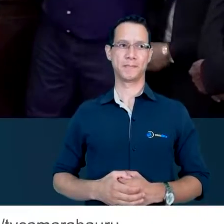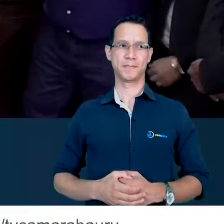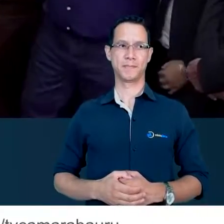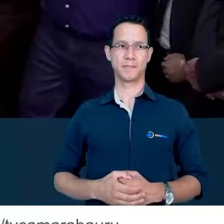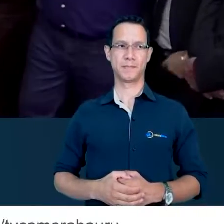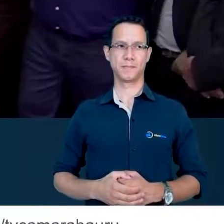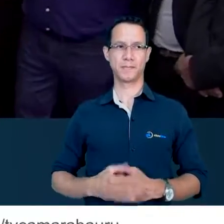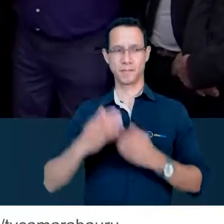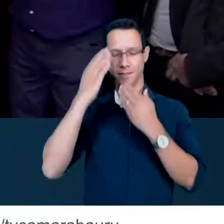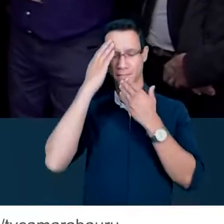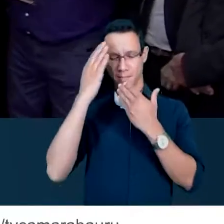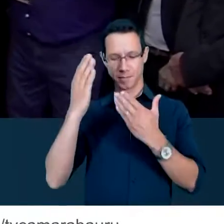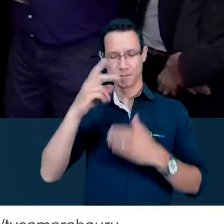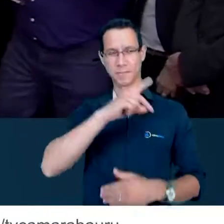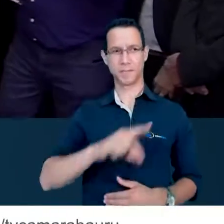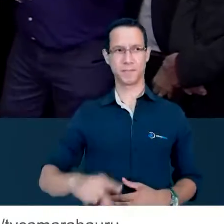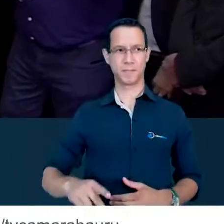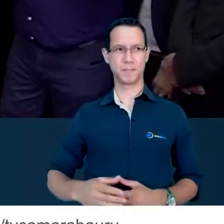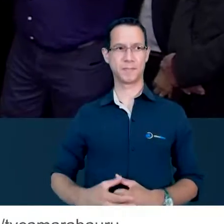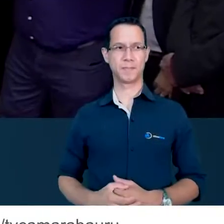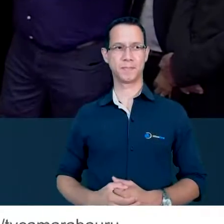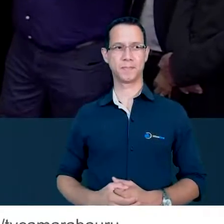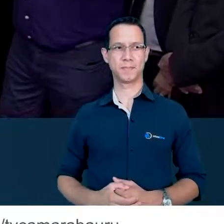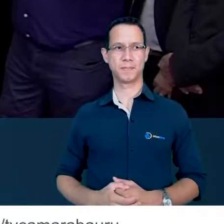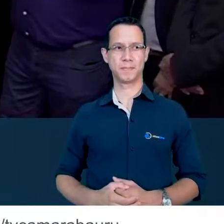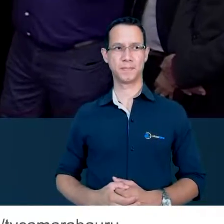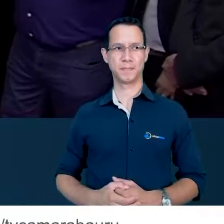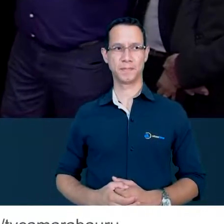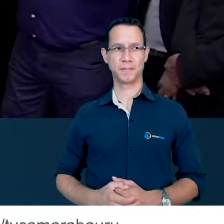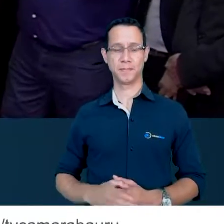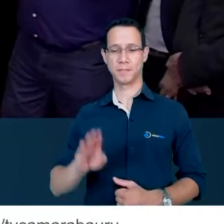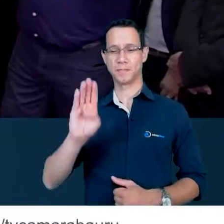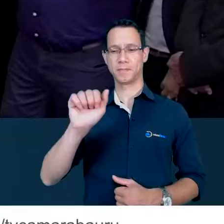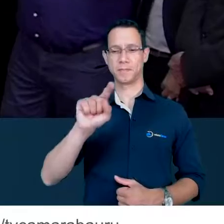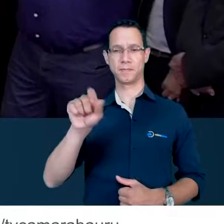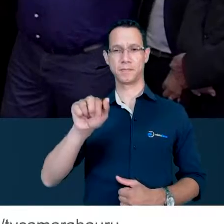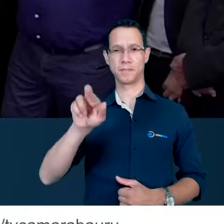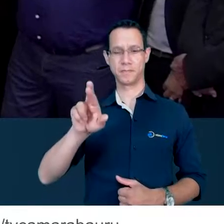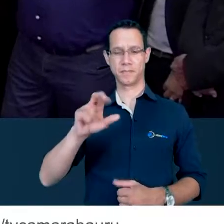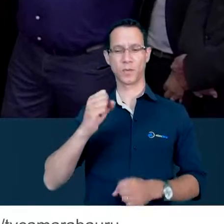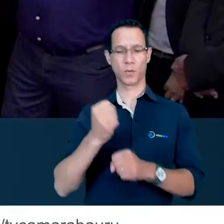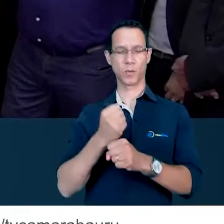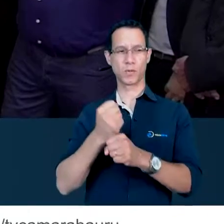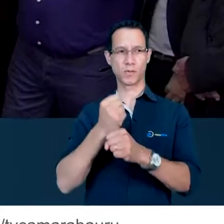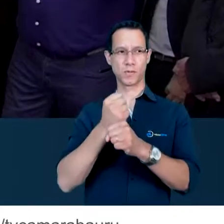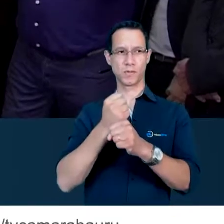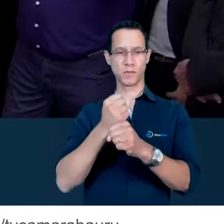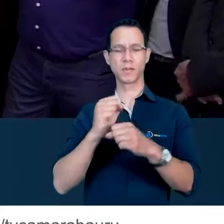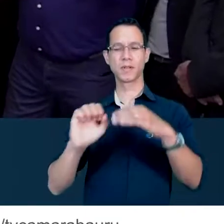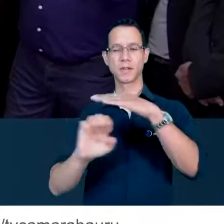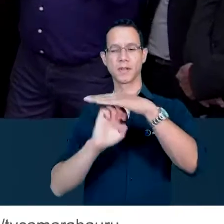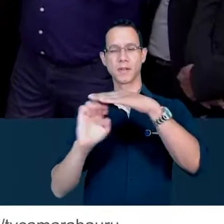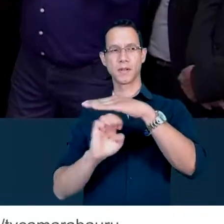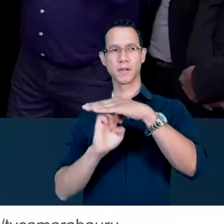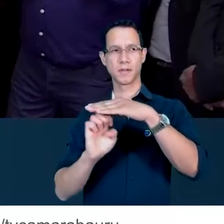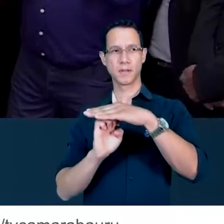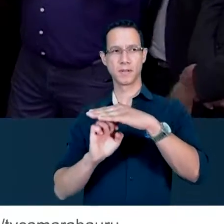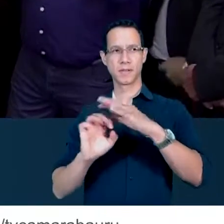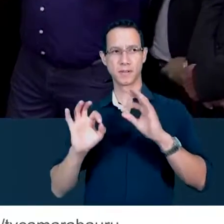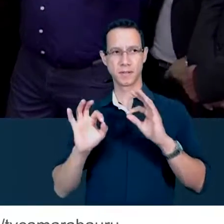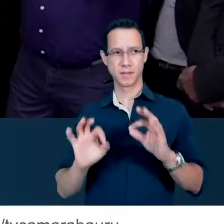Obrigado, senhor presidente. O Bazar da Construção é uma empresa genuinamente